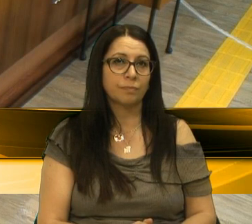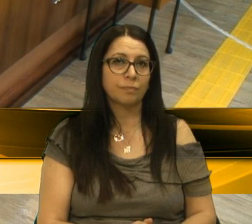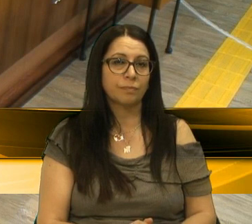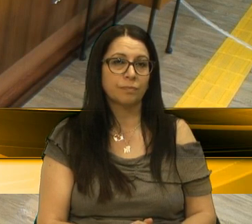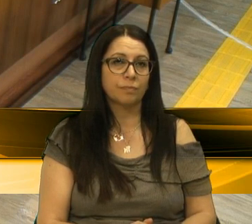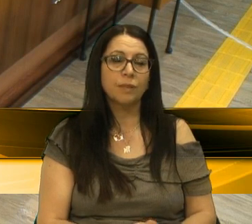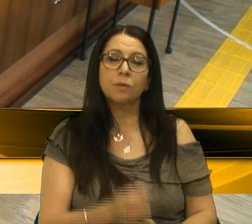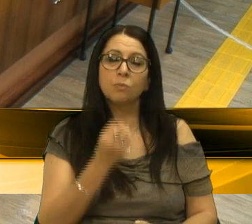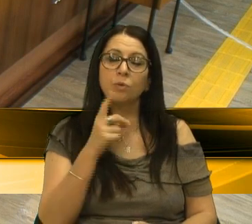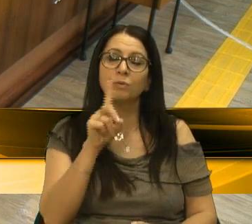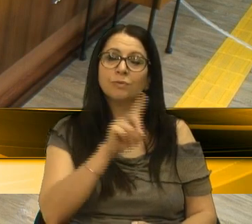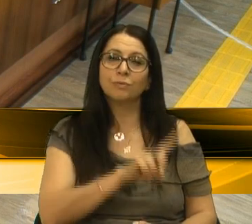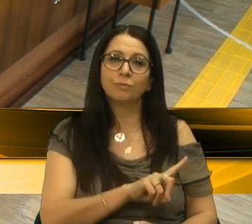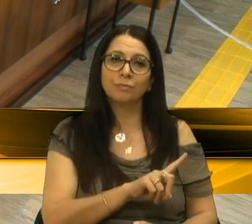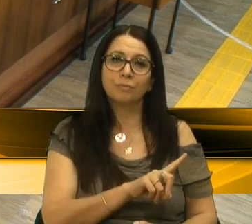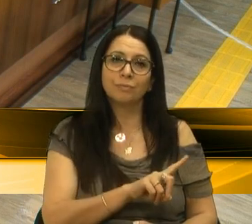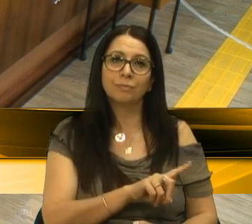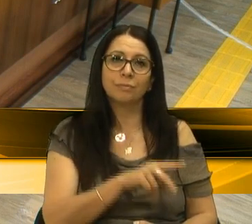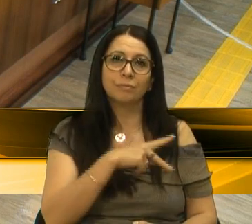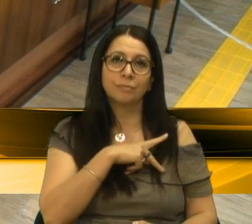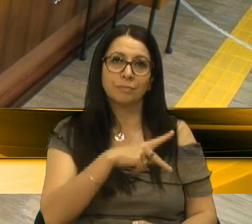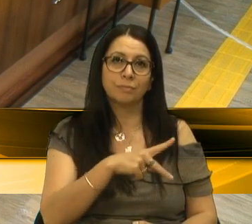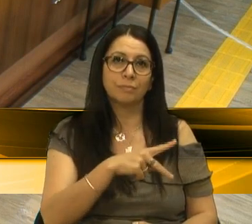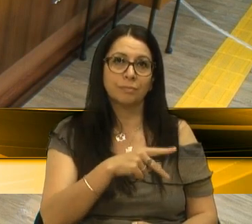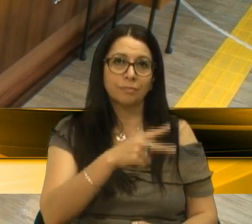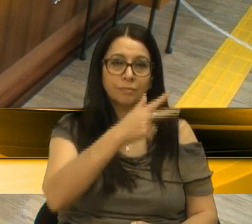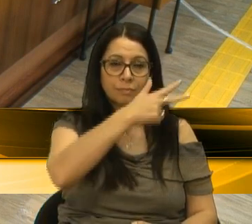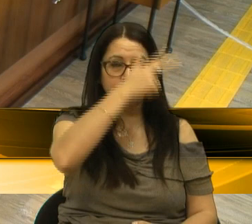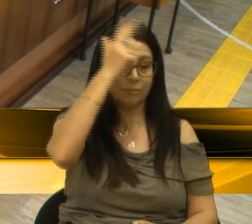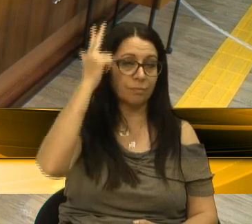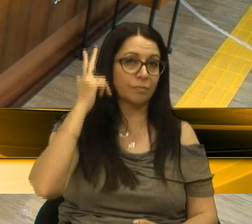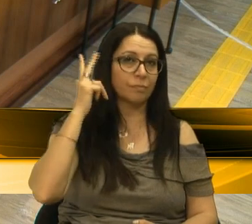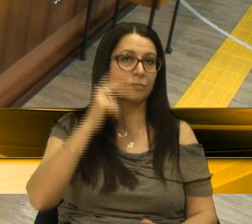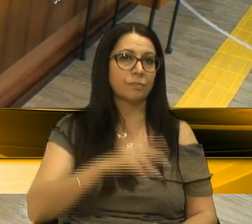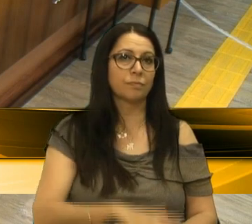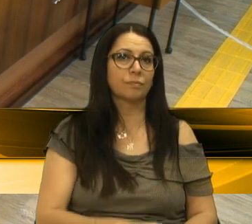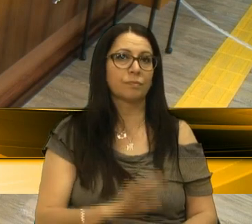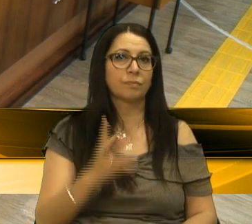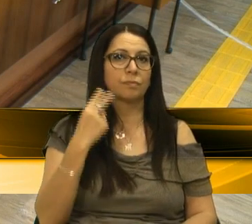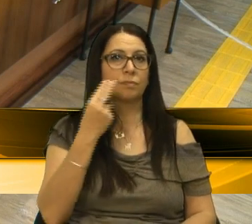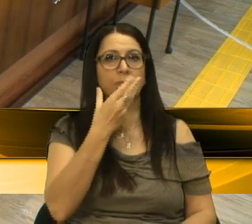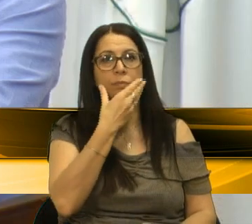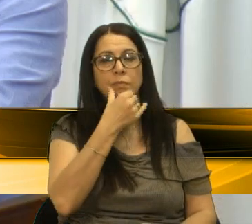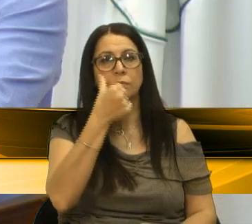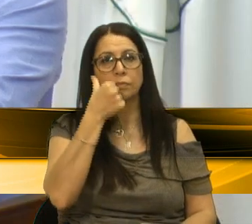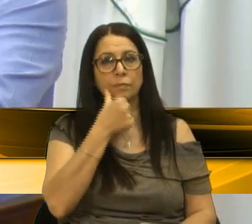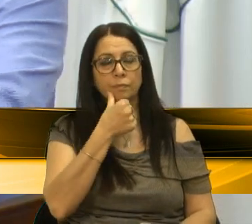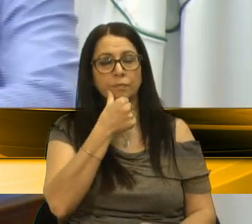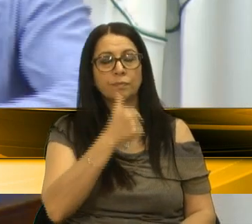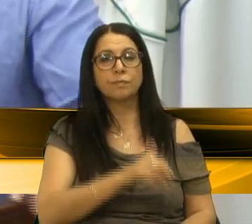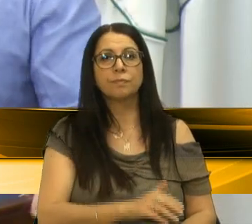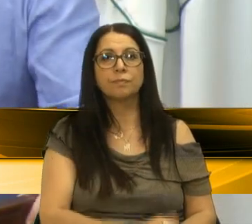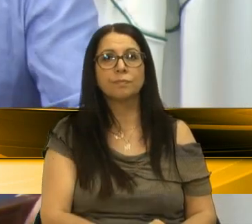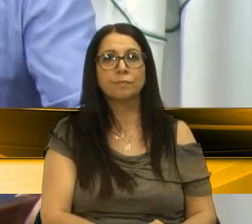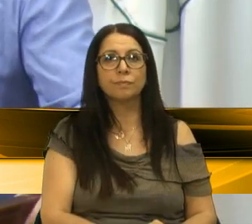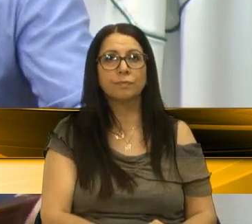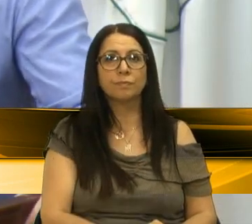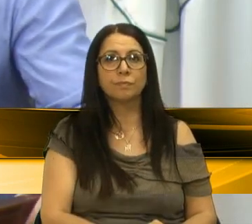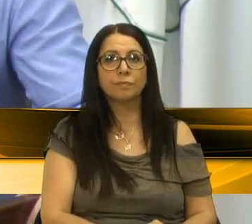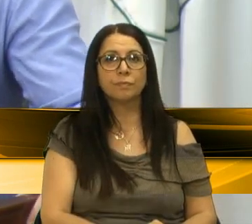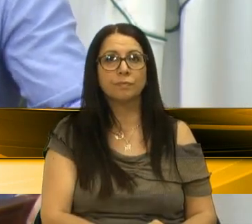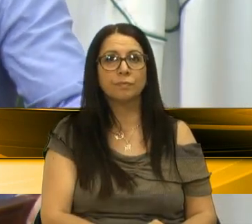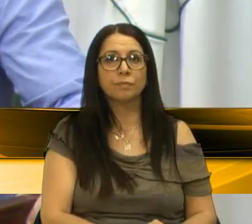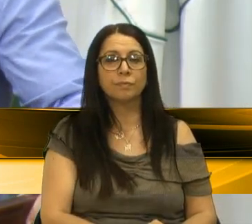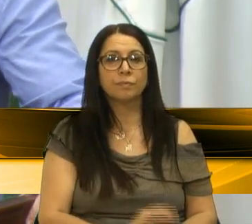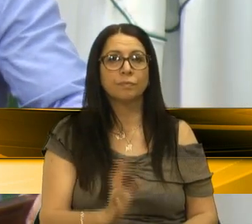Meu bom dia, senhor presidente Flávio Cassina, senhoras vereadoras, senhores vereadores, a plateia